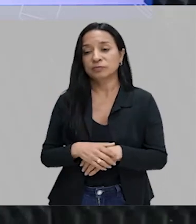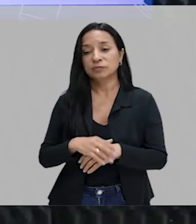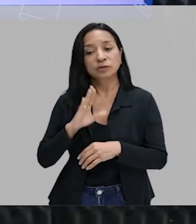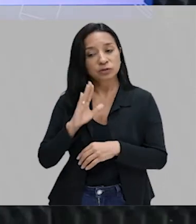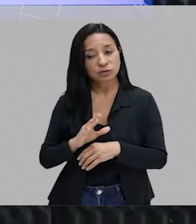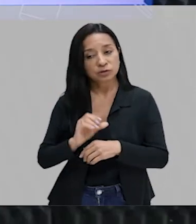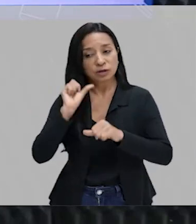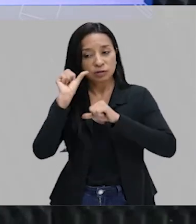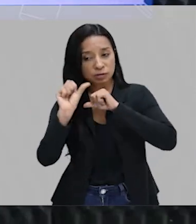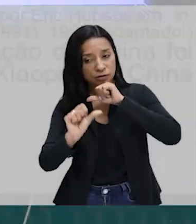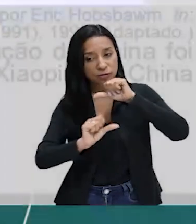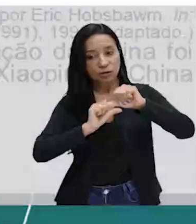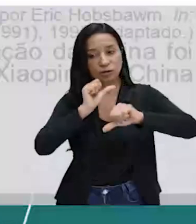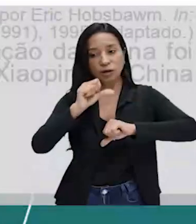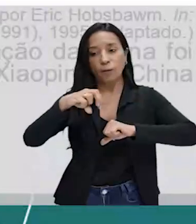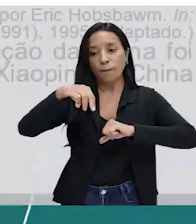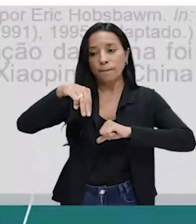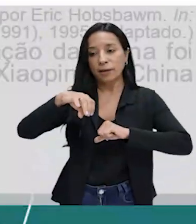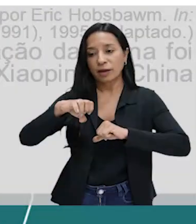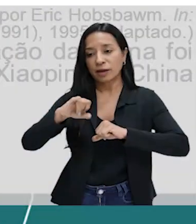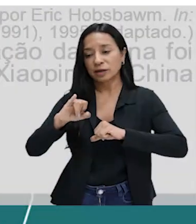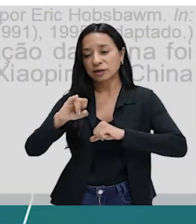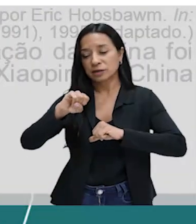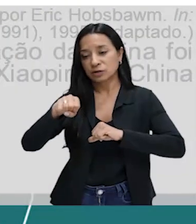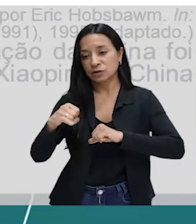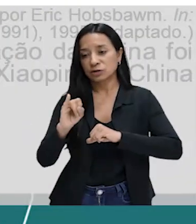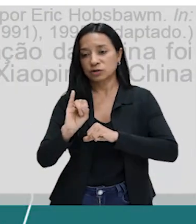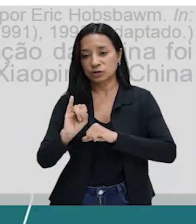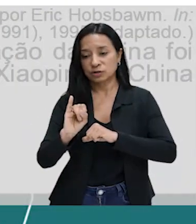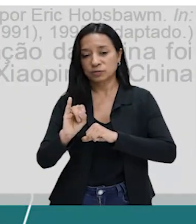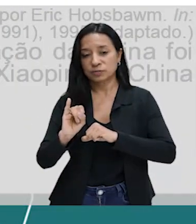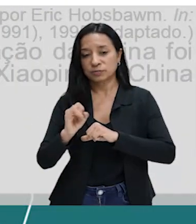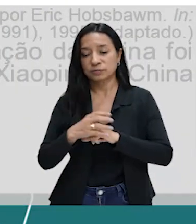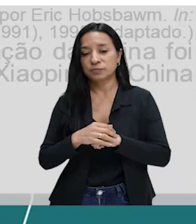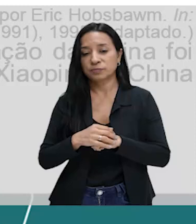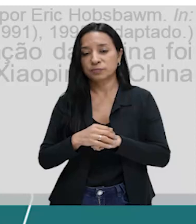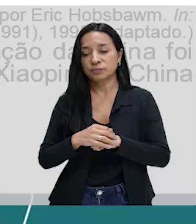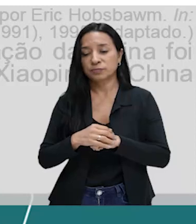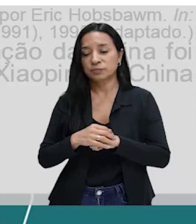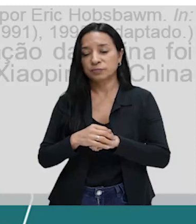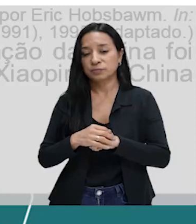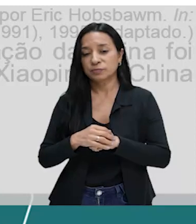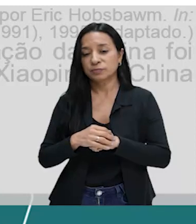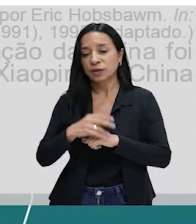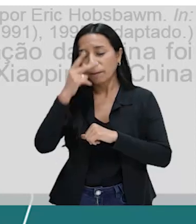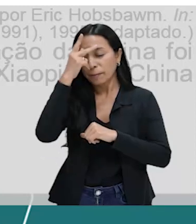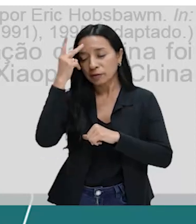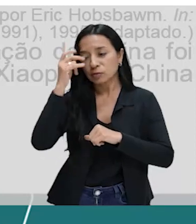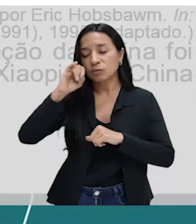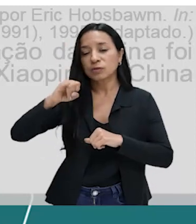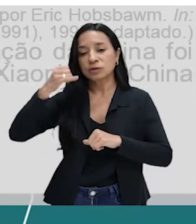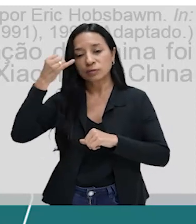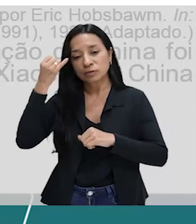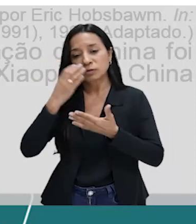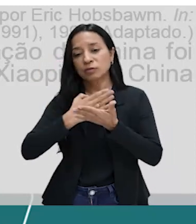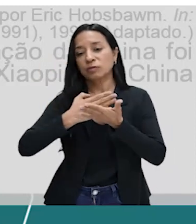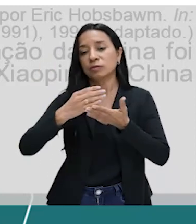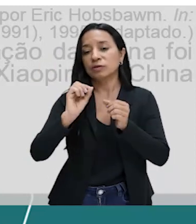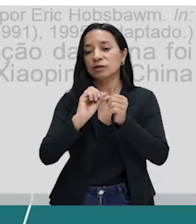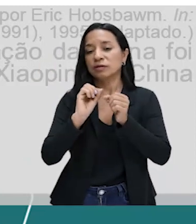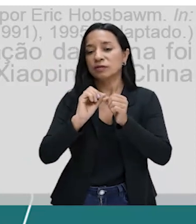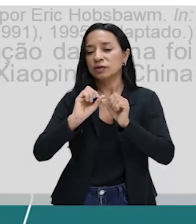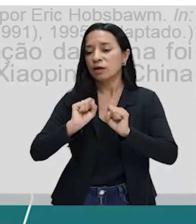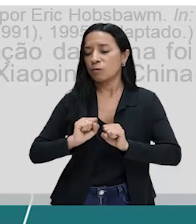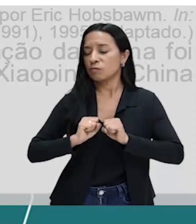restauração Meiji, os japoneses, a Meiji foi no final do século XIX, os japoneses começaram a fazer um grande esforço